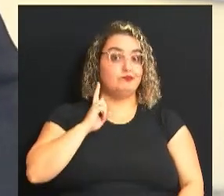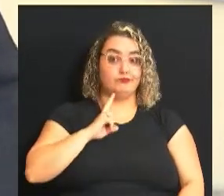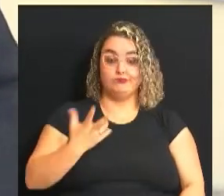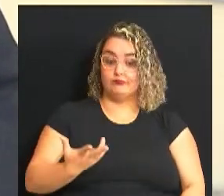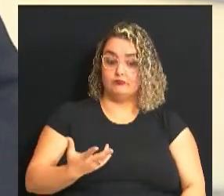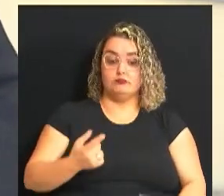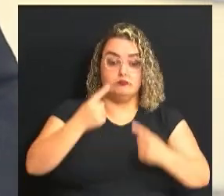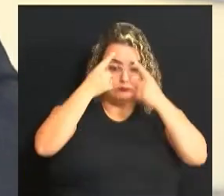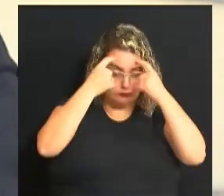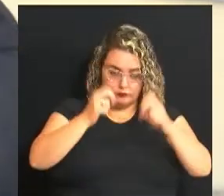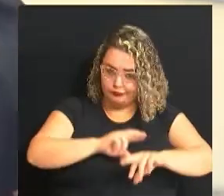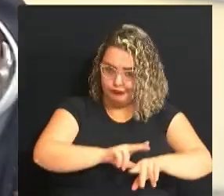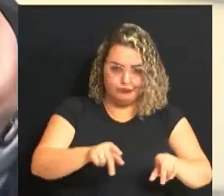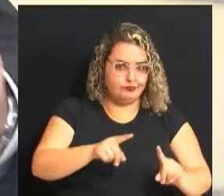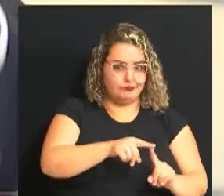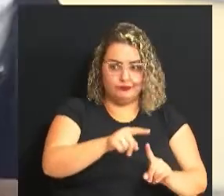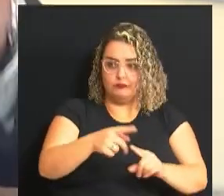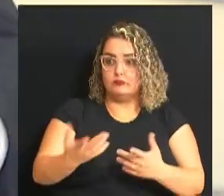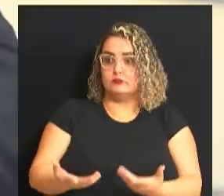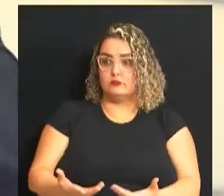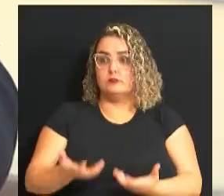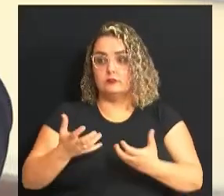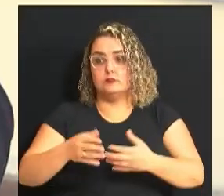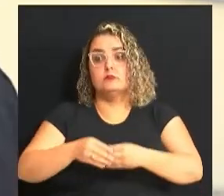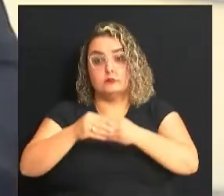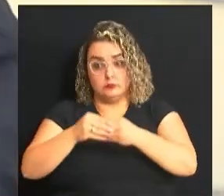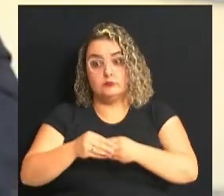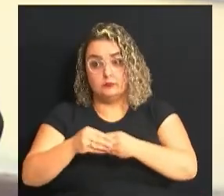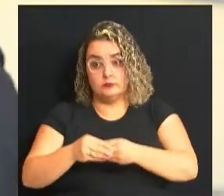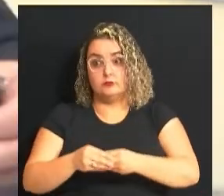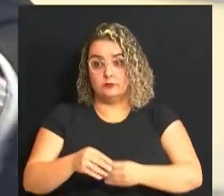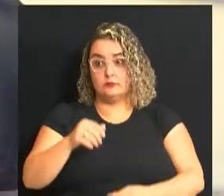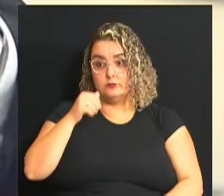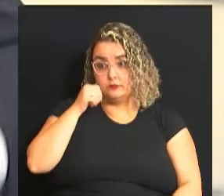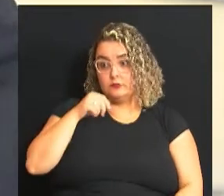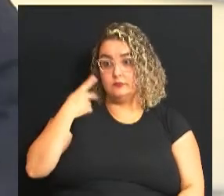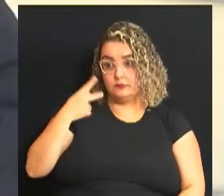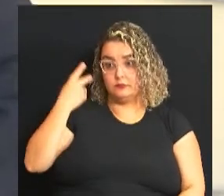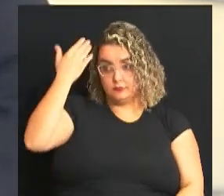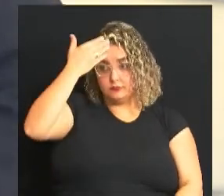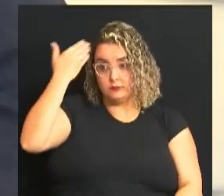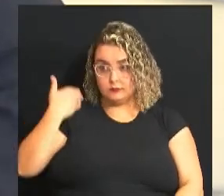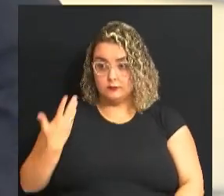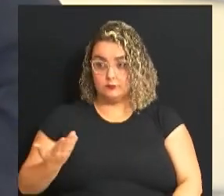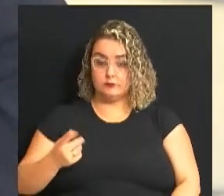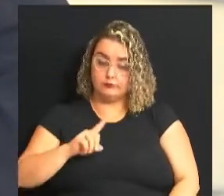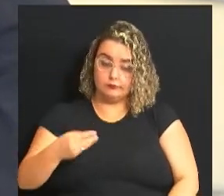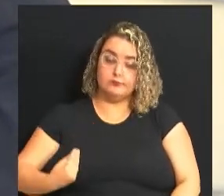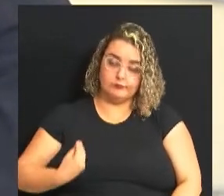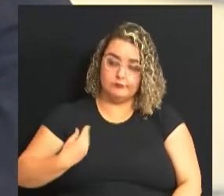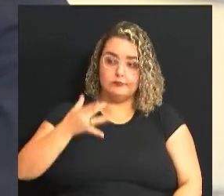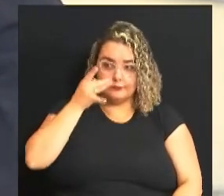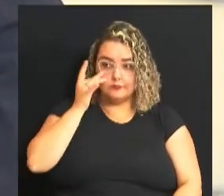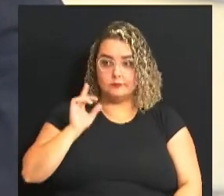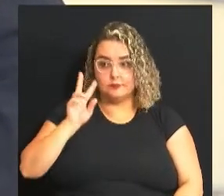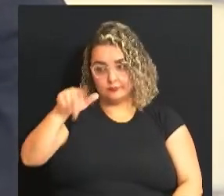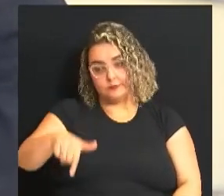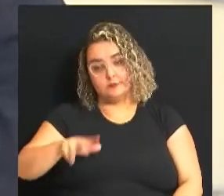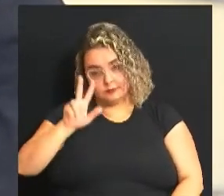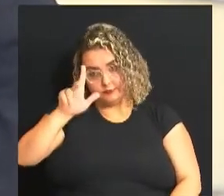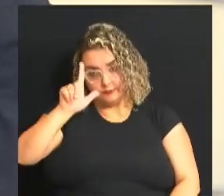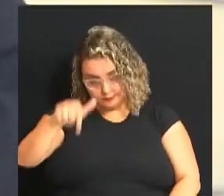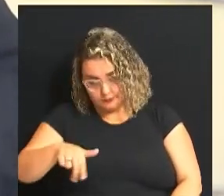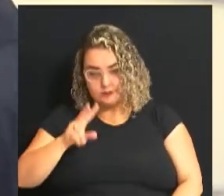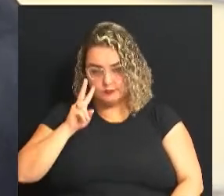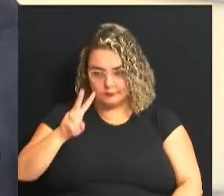Então, queria cumprimentá-la, ela não está presente aqui, mas vai ver depois essa audiência,